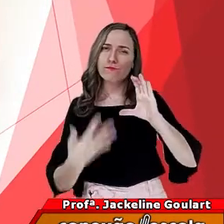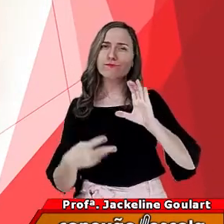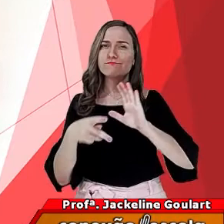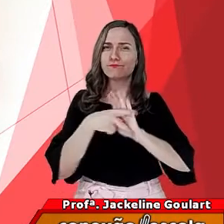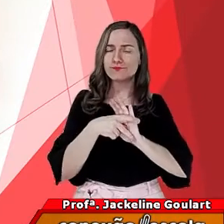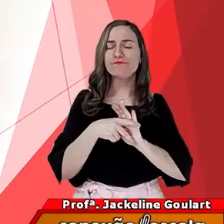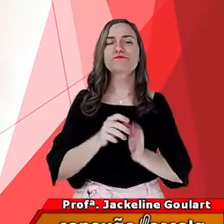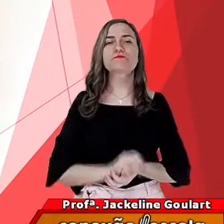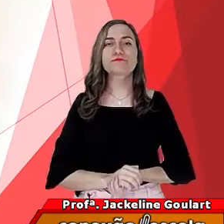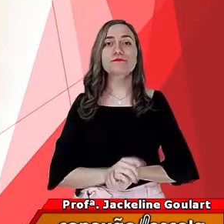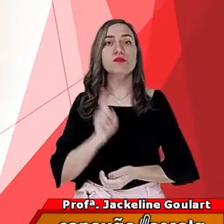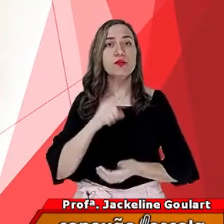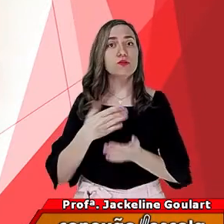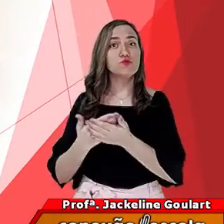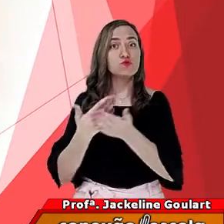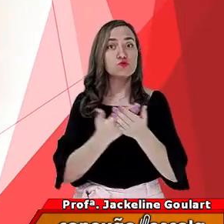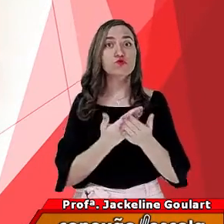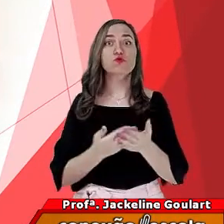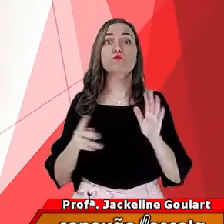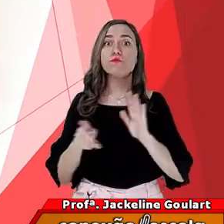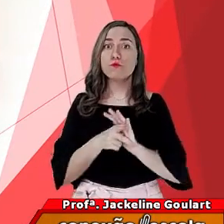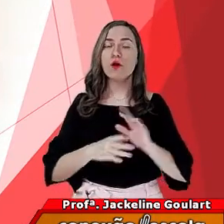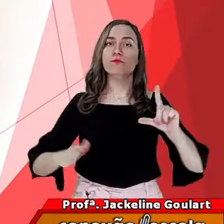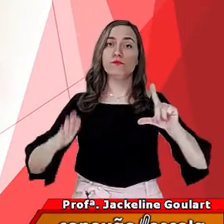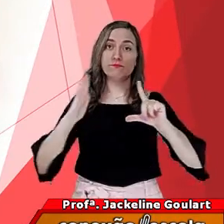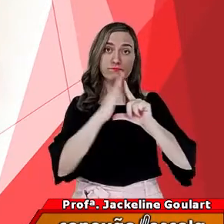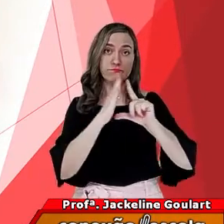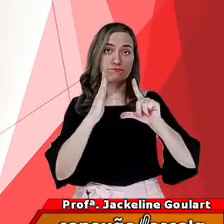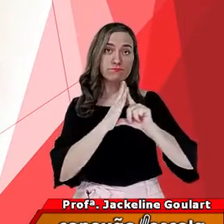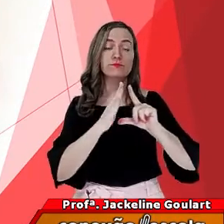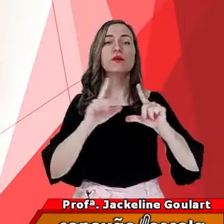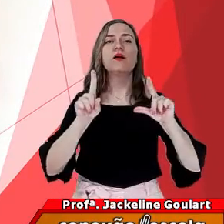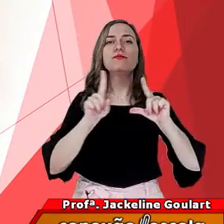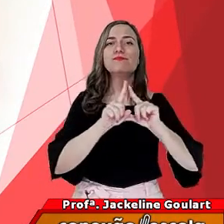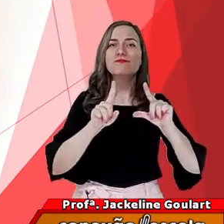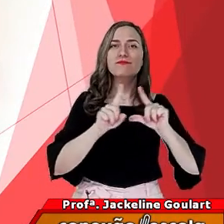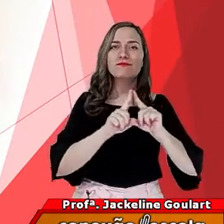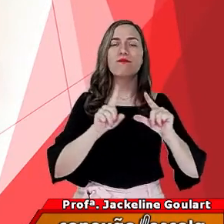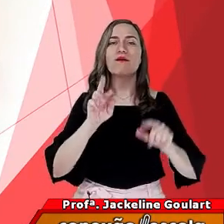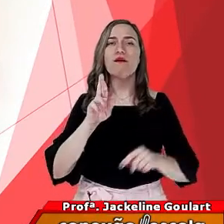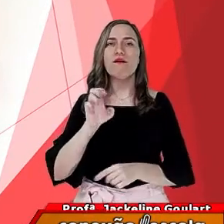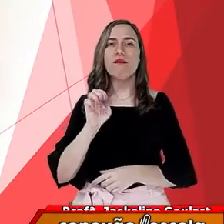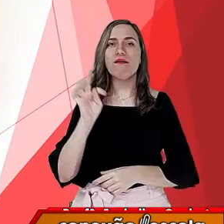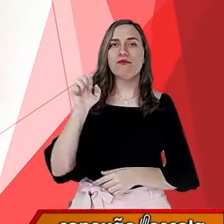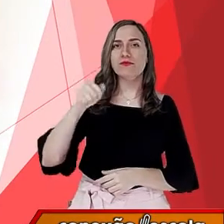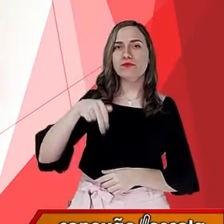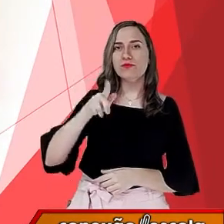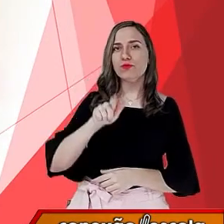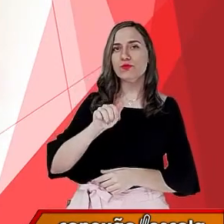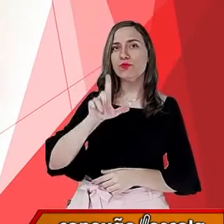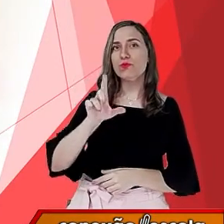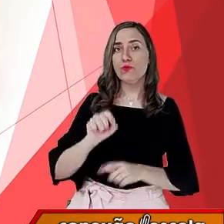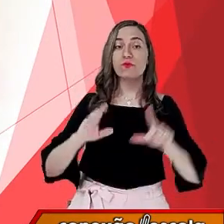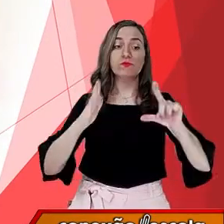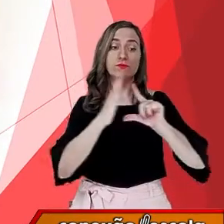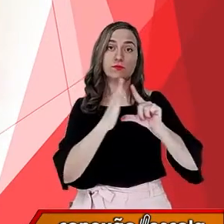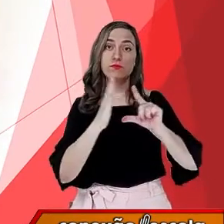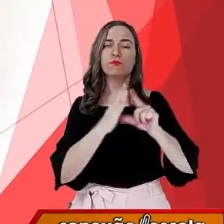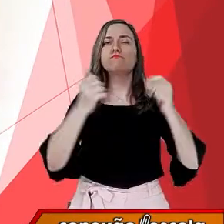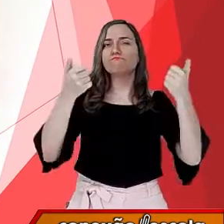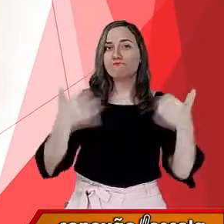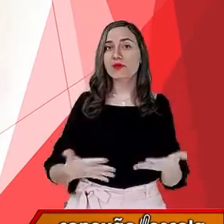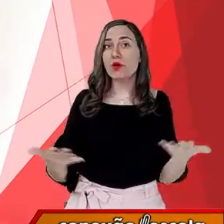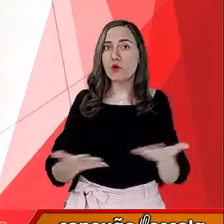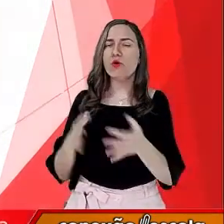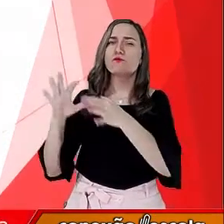remete ao triângulo retângulo, na aula anterior, e vamos dar continuidade ao estudo do triângulo retângulo, nesta